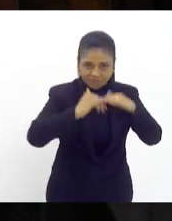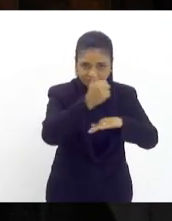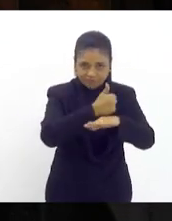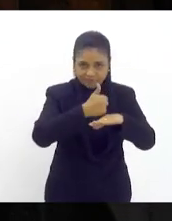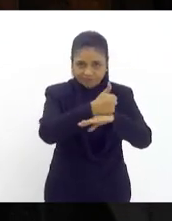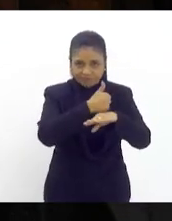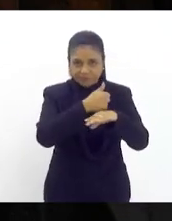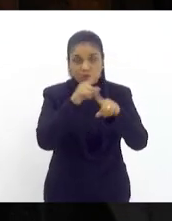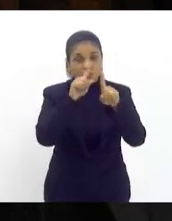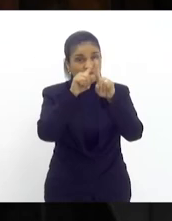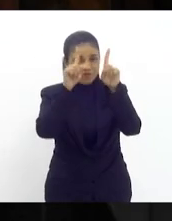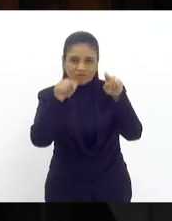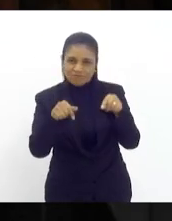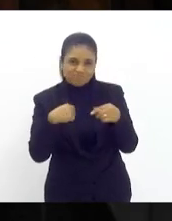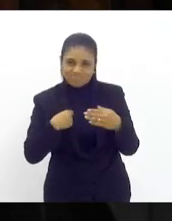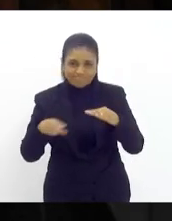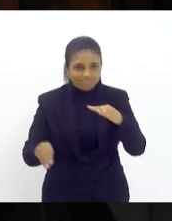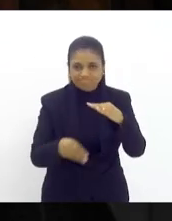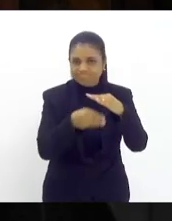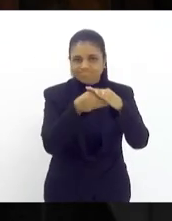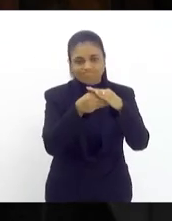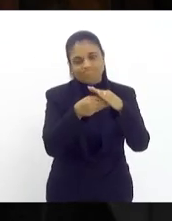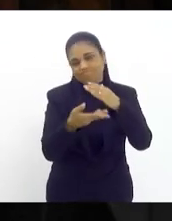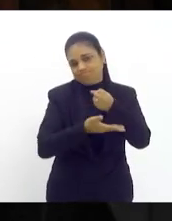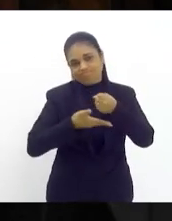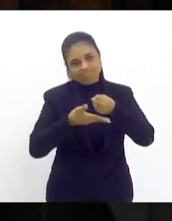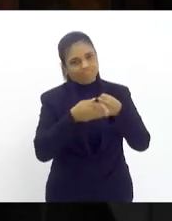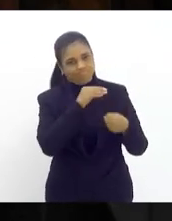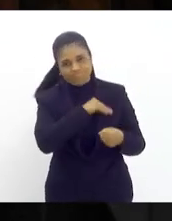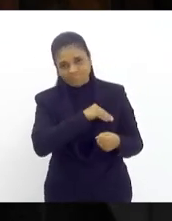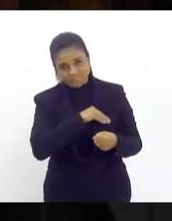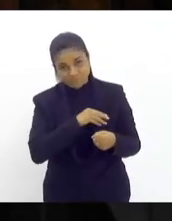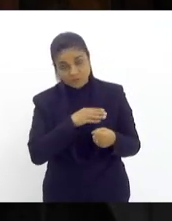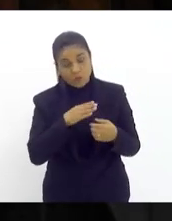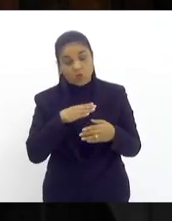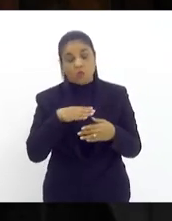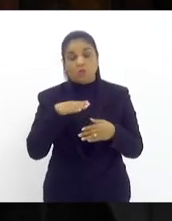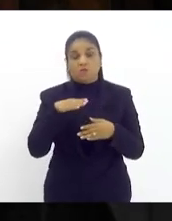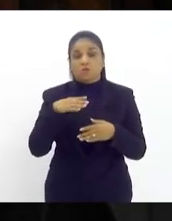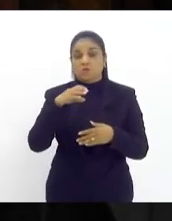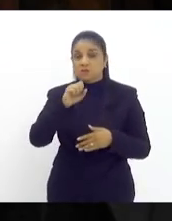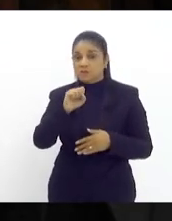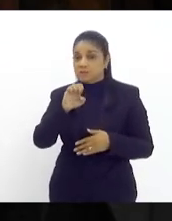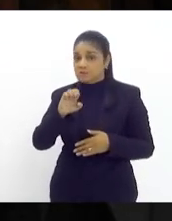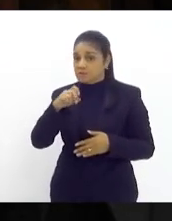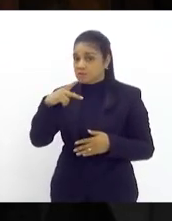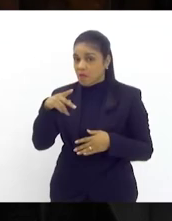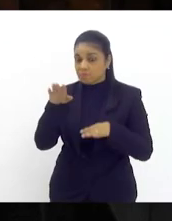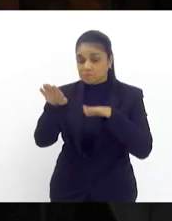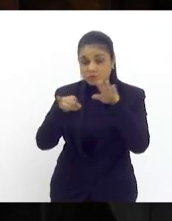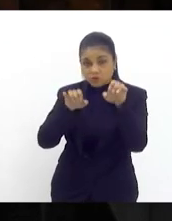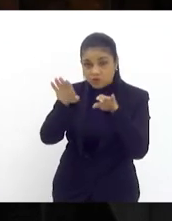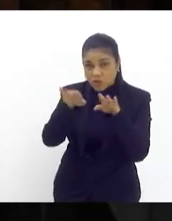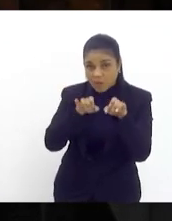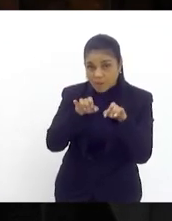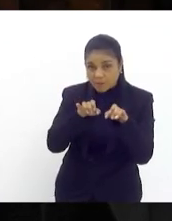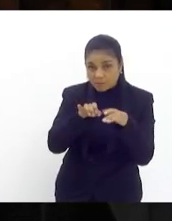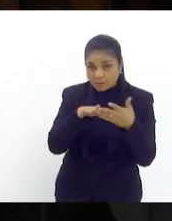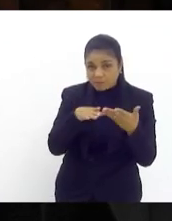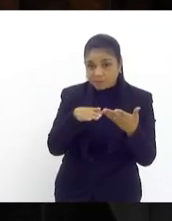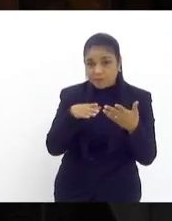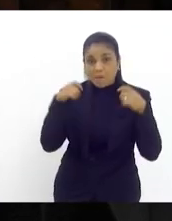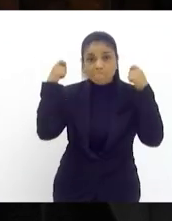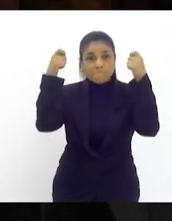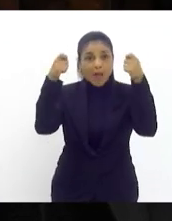foram atingidos pelo reajuste E aí o CEP tá convocando para um ato E aí